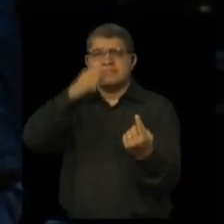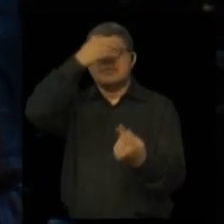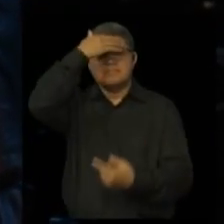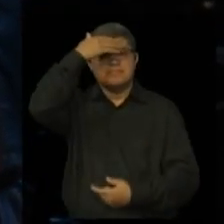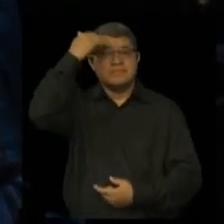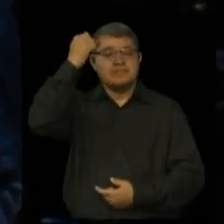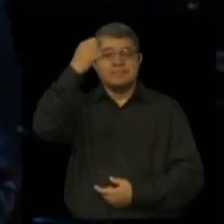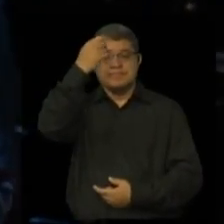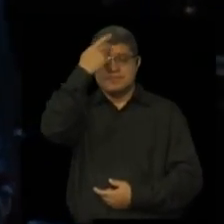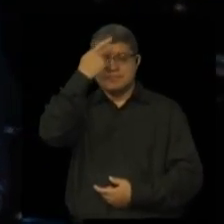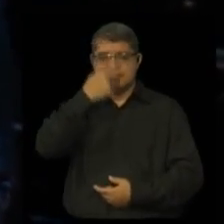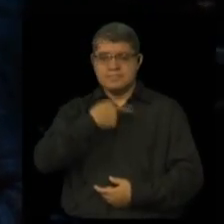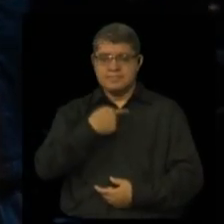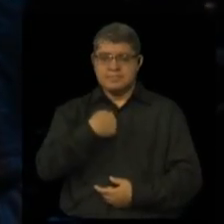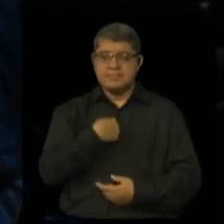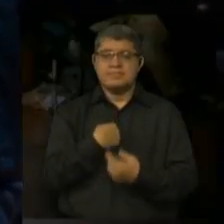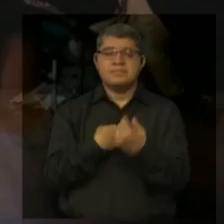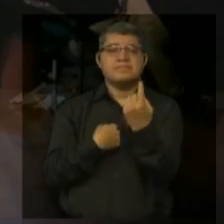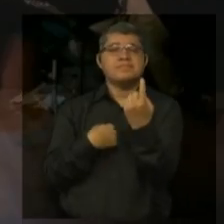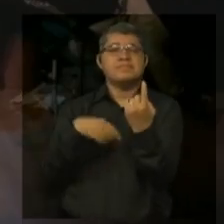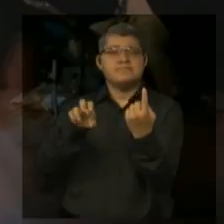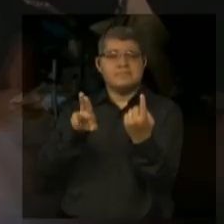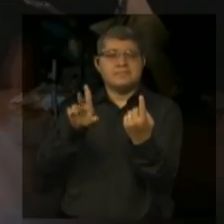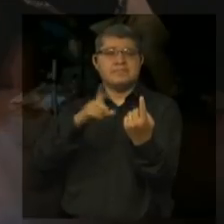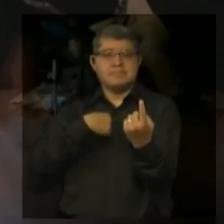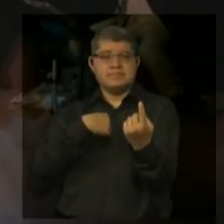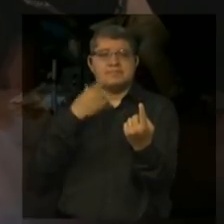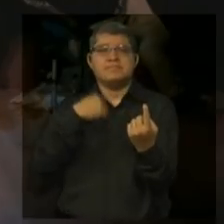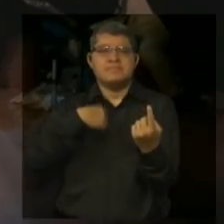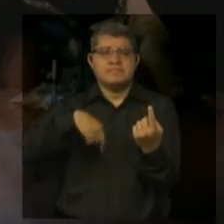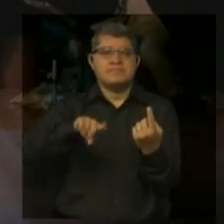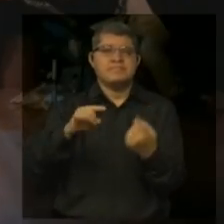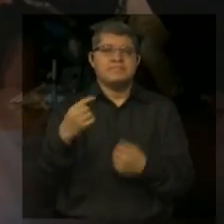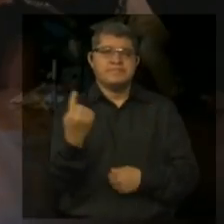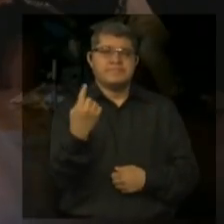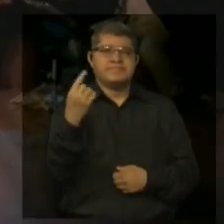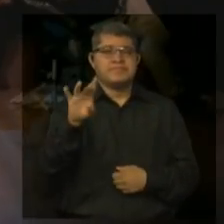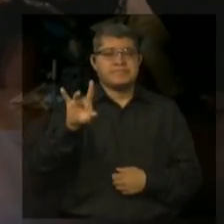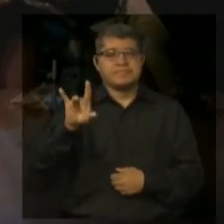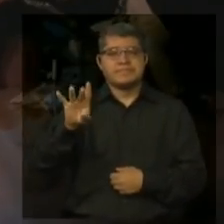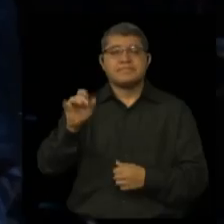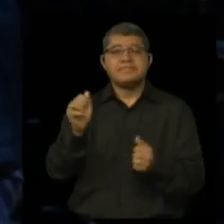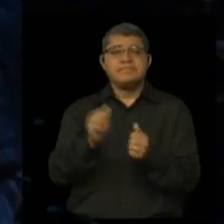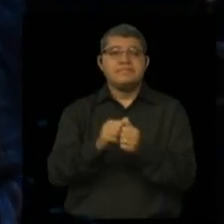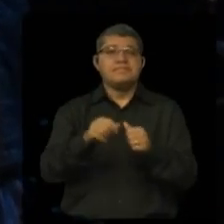esquecido de mim mesmo. Tenho andado tão sozinho,